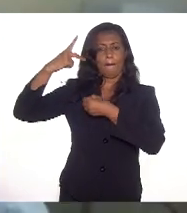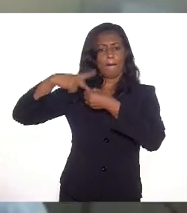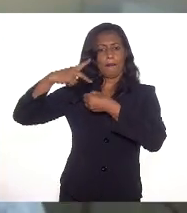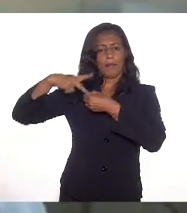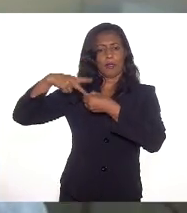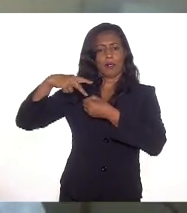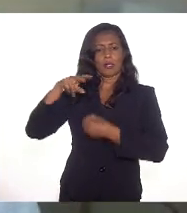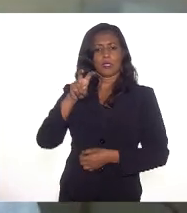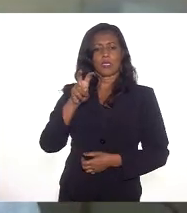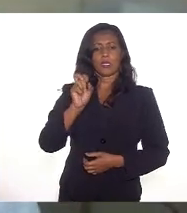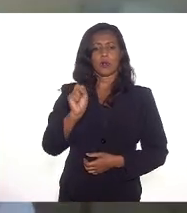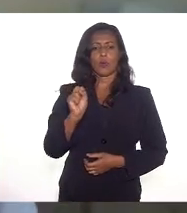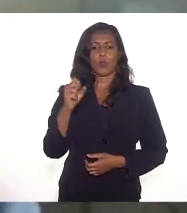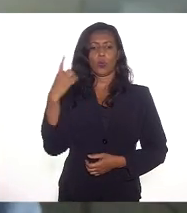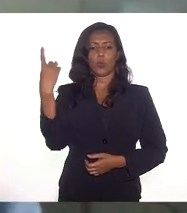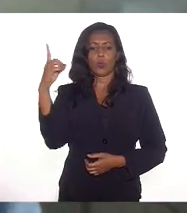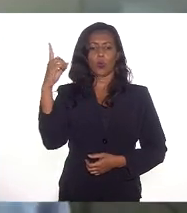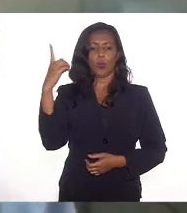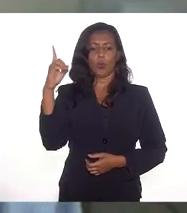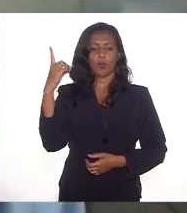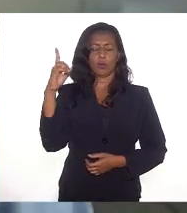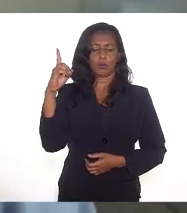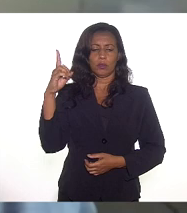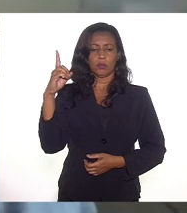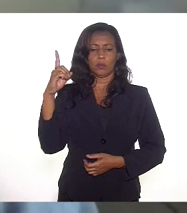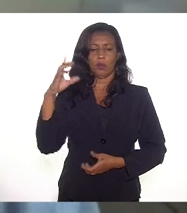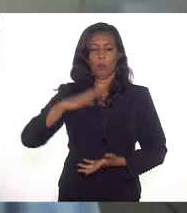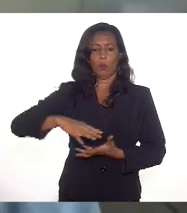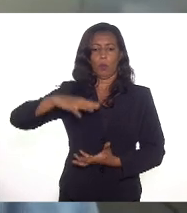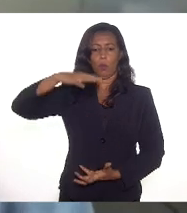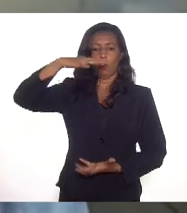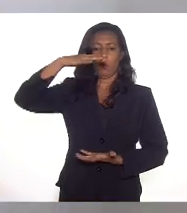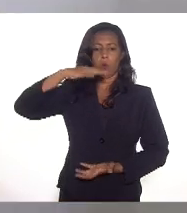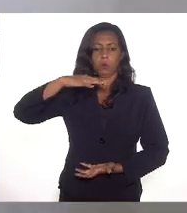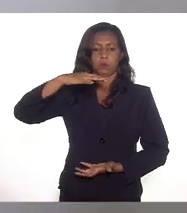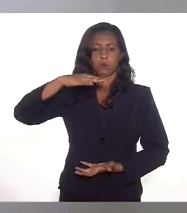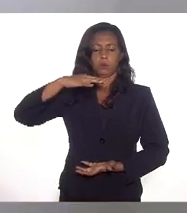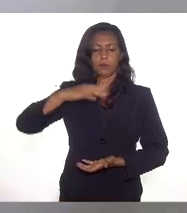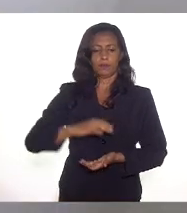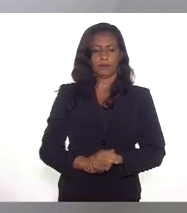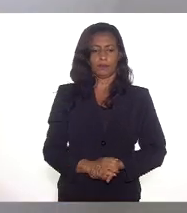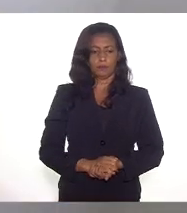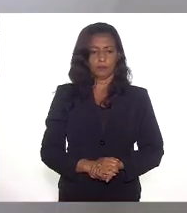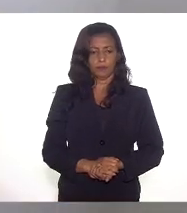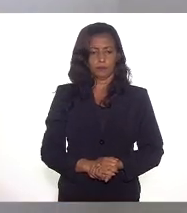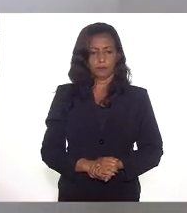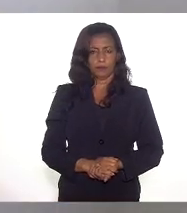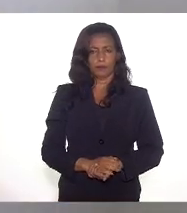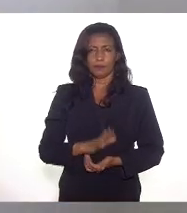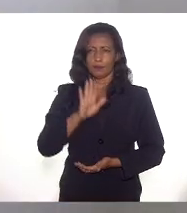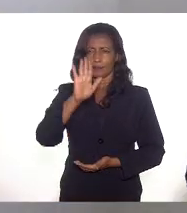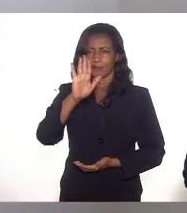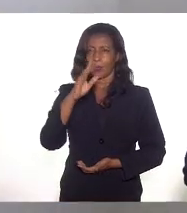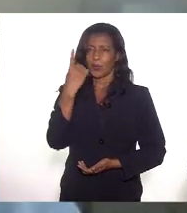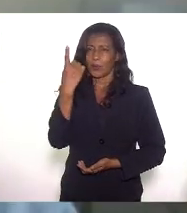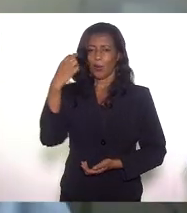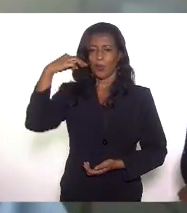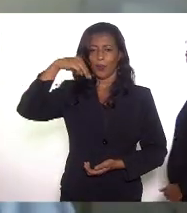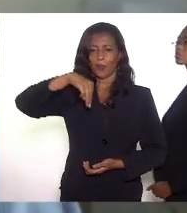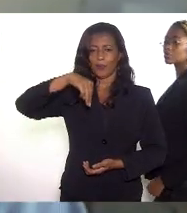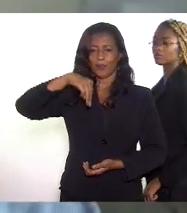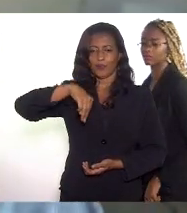em 58 dólares o barril. Deputado Luiz, dá uma parte, por favor. Pois não, senhor